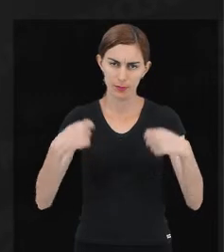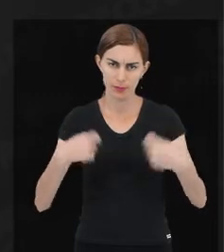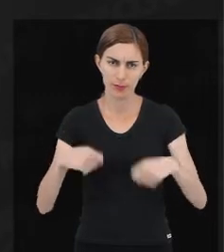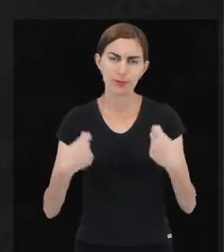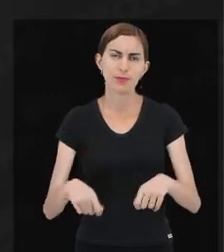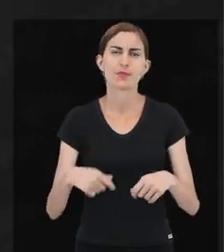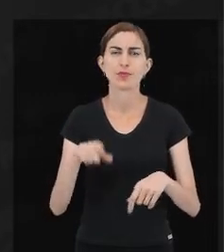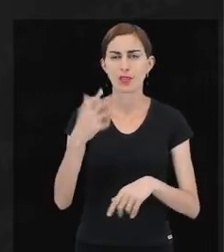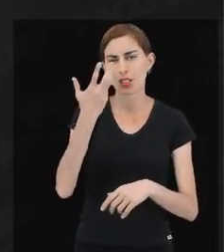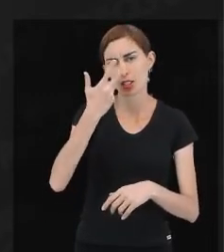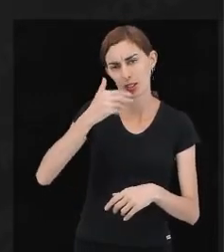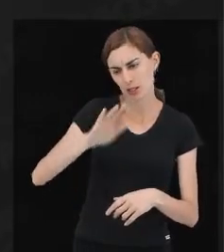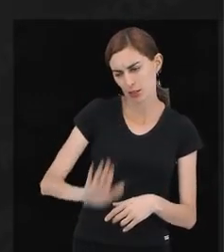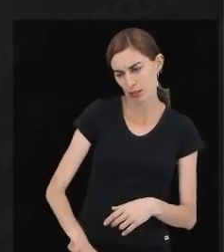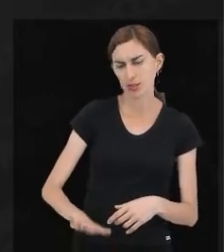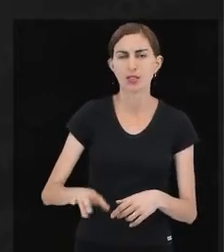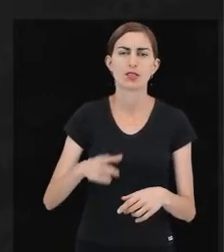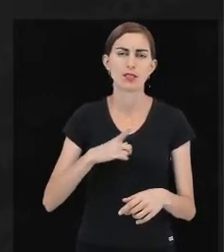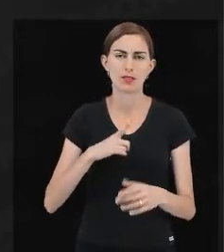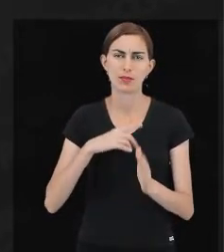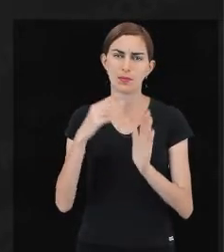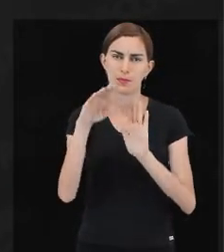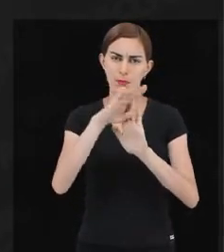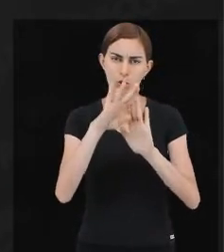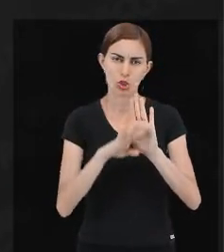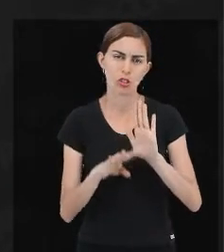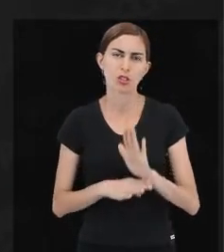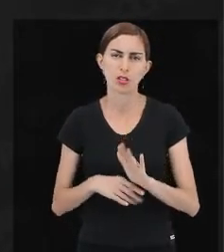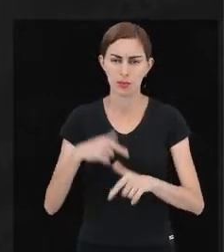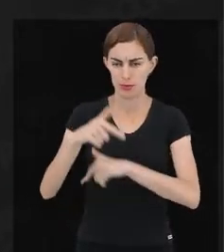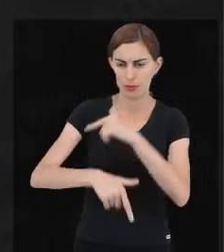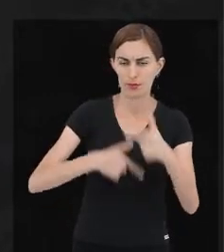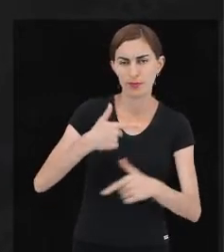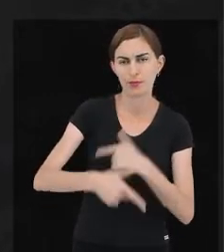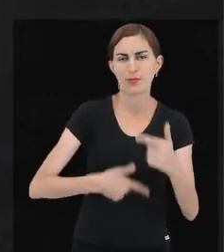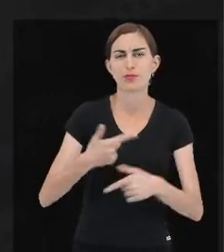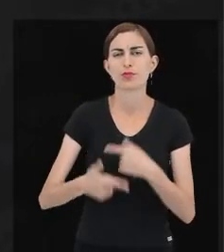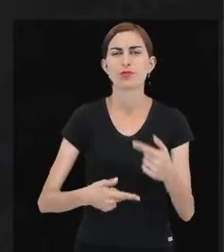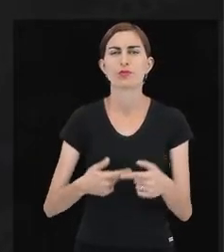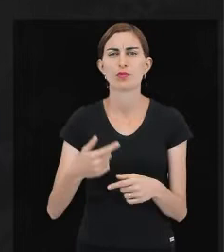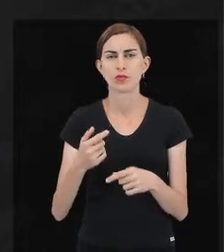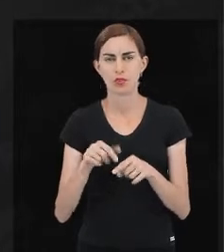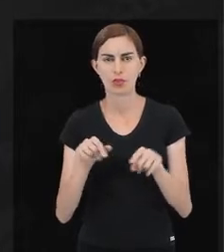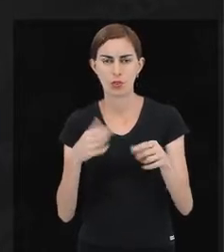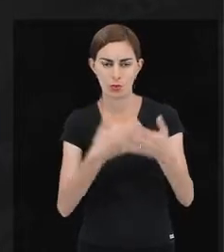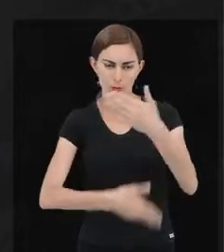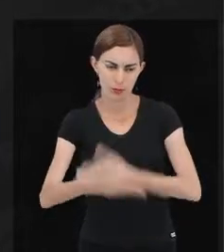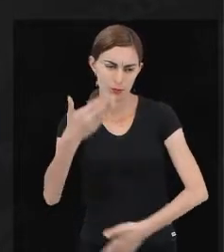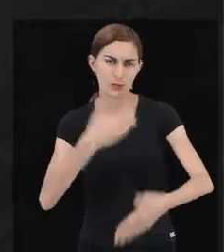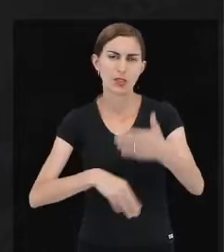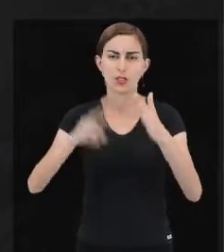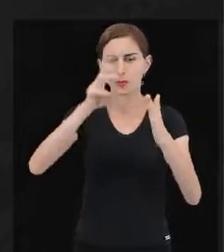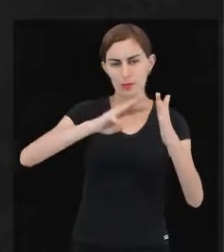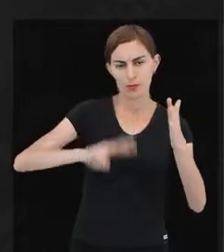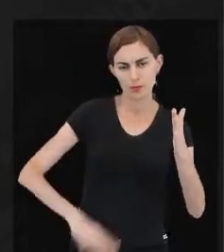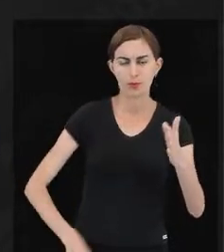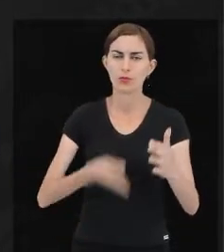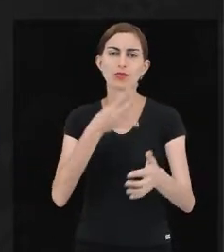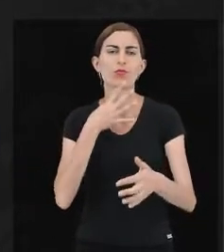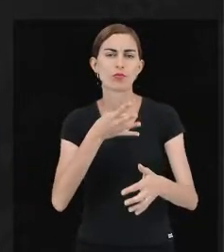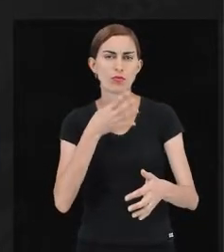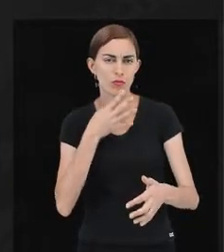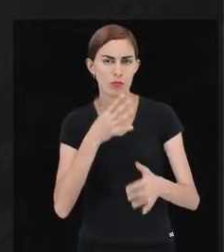também por meio dela, criam-se articulações entre programas e serviços, órgãos governamentais ou não, que compartilham suas